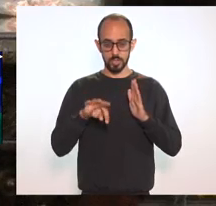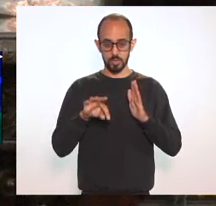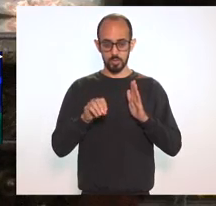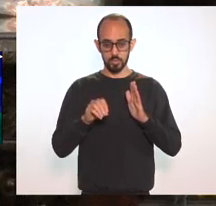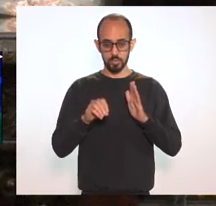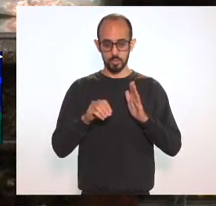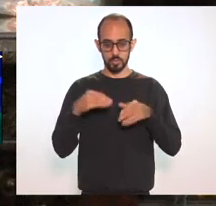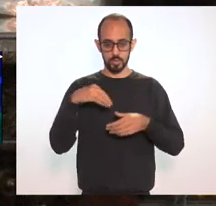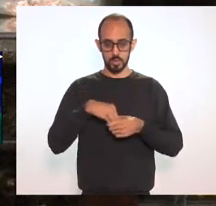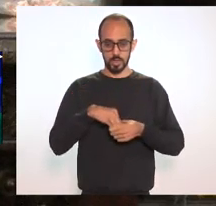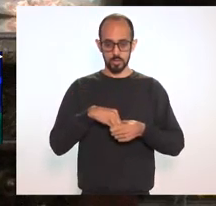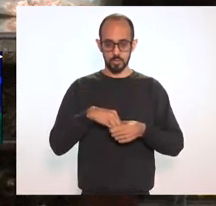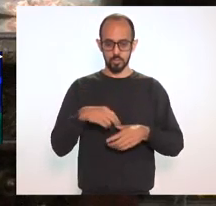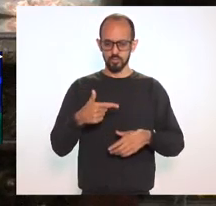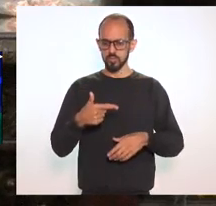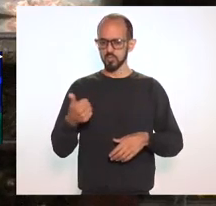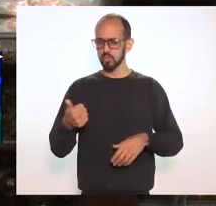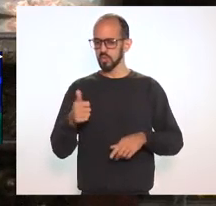21 é o quê?